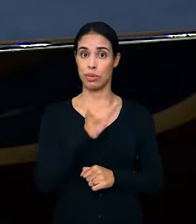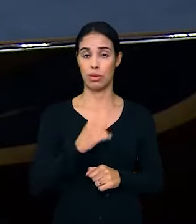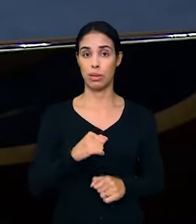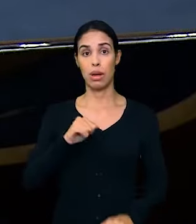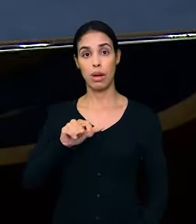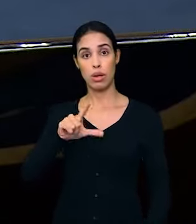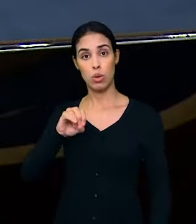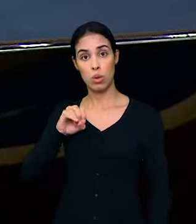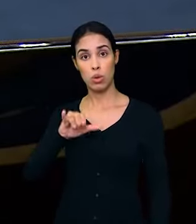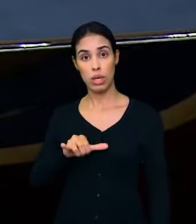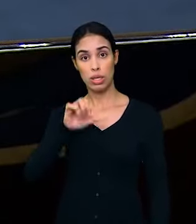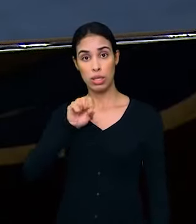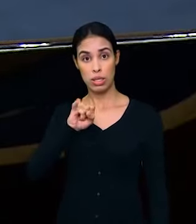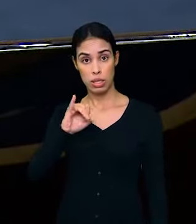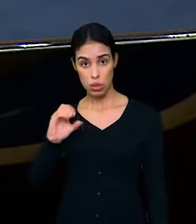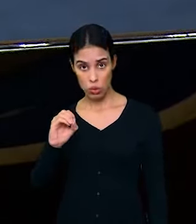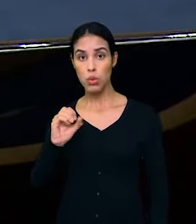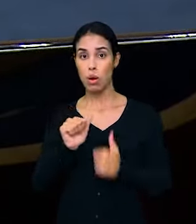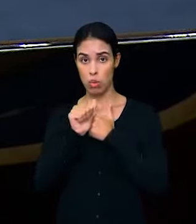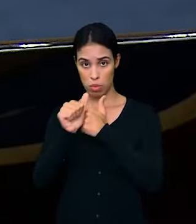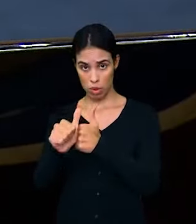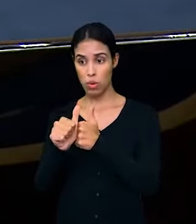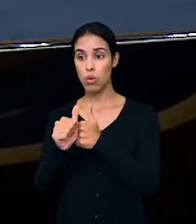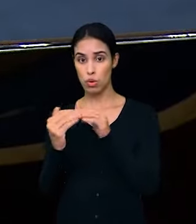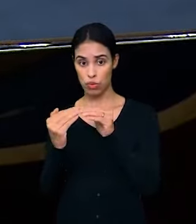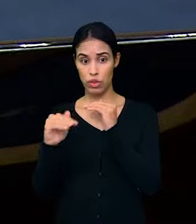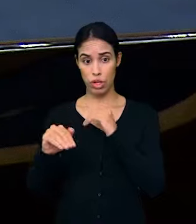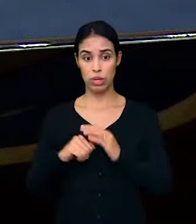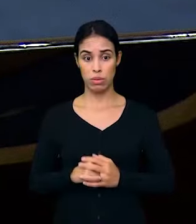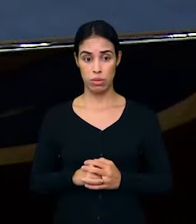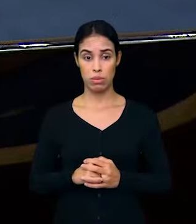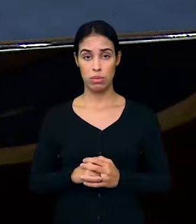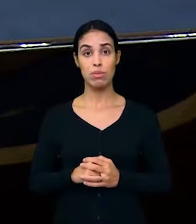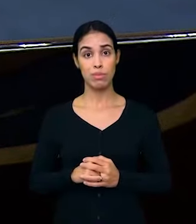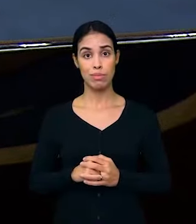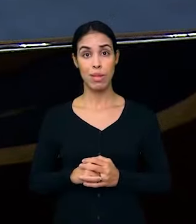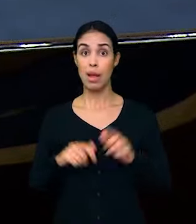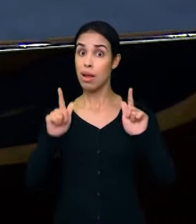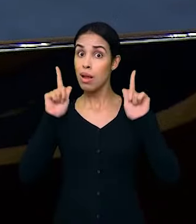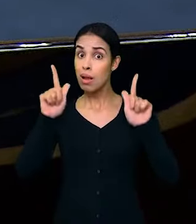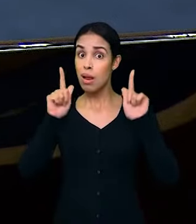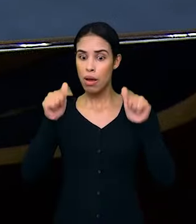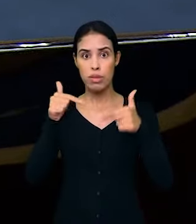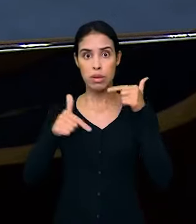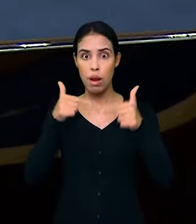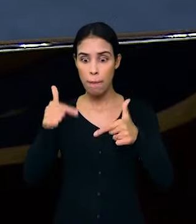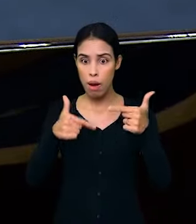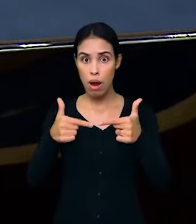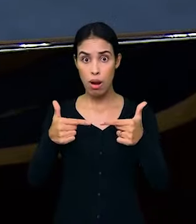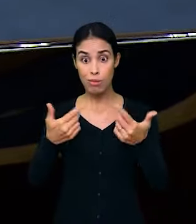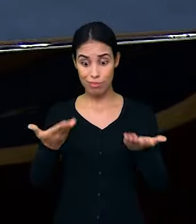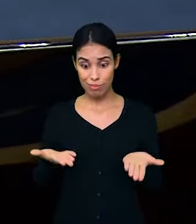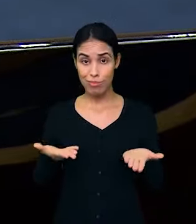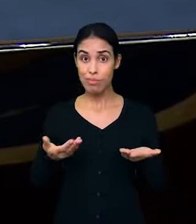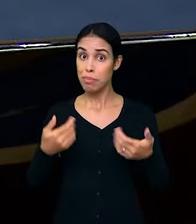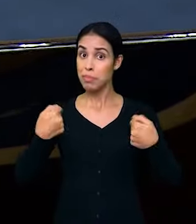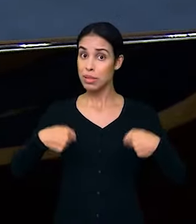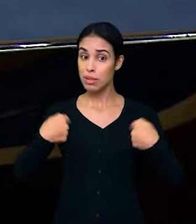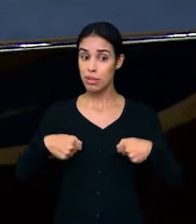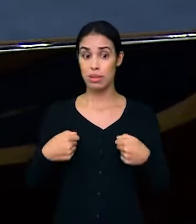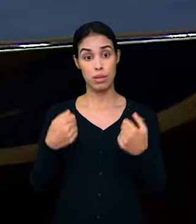O ministro Aloísio Corrêa da Veiga acompanhou a divergência. Se houve greve, tratando de serviço essencial, haveria